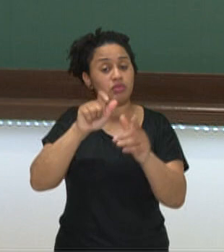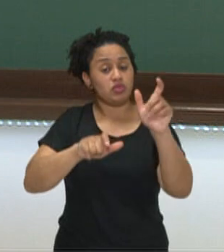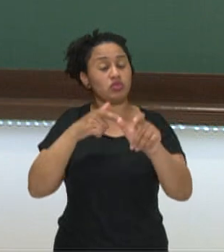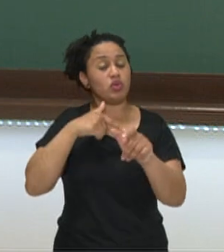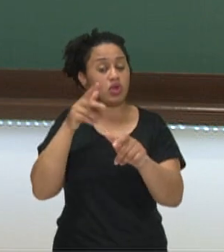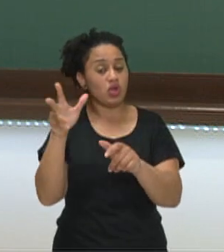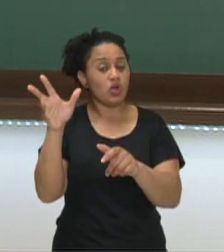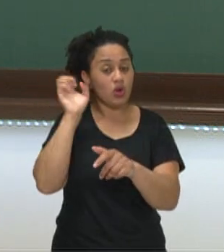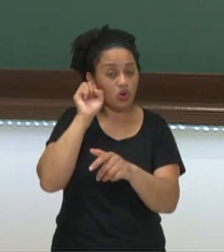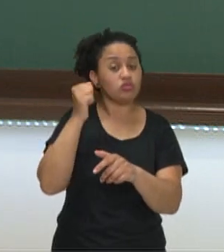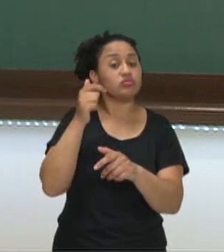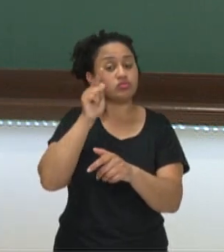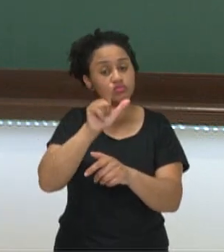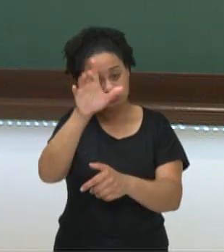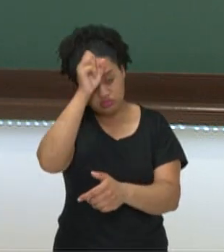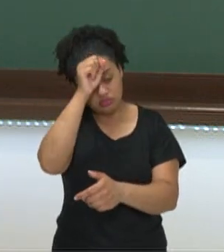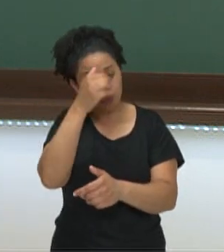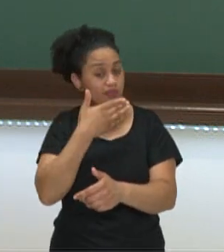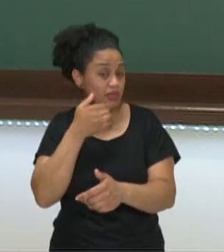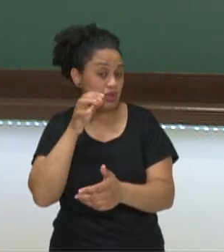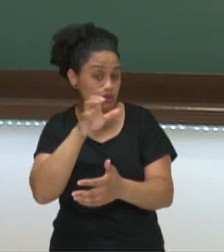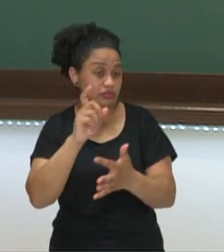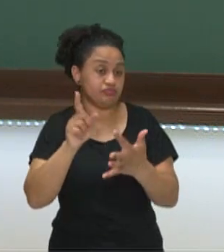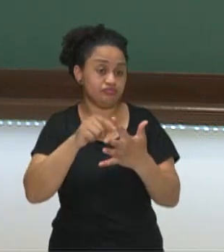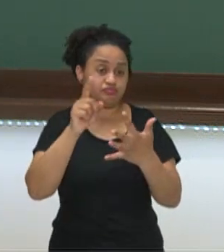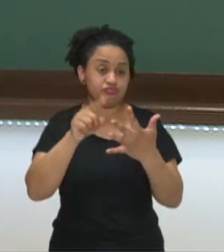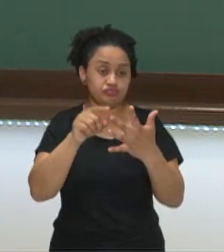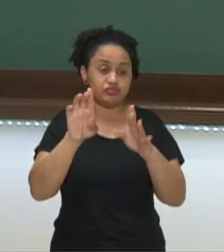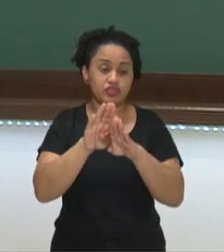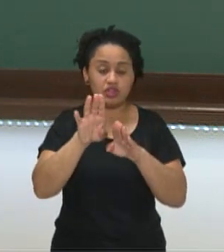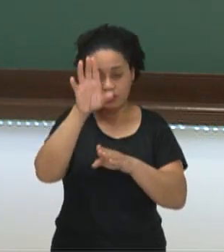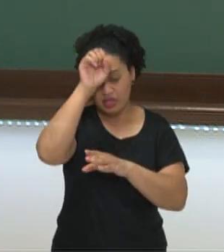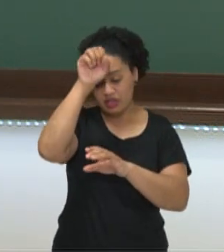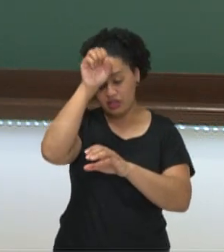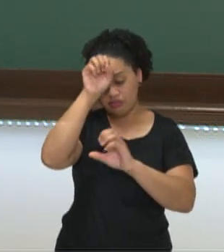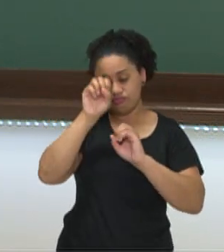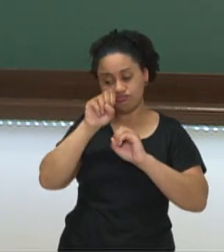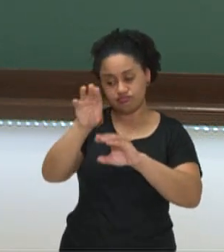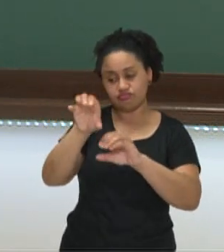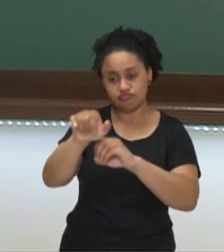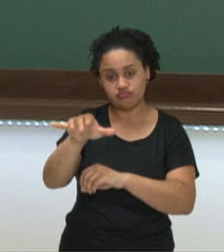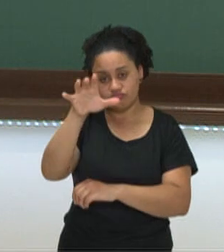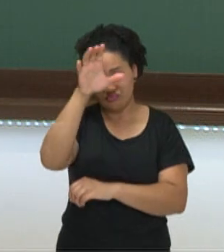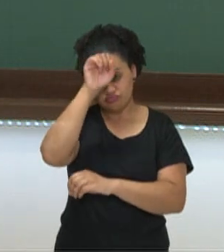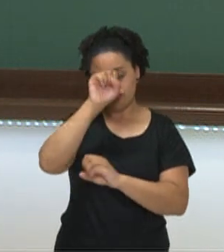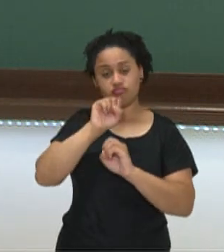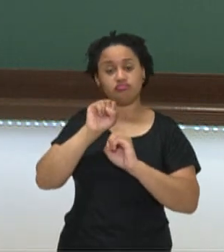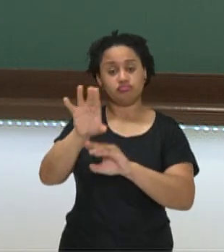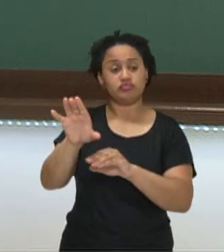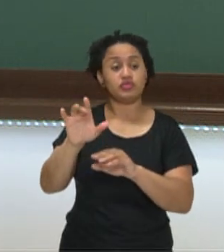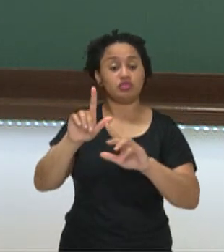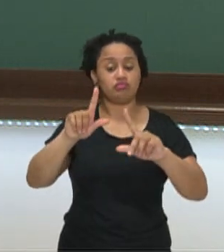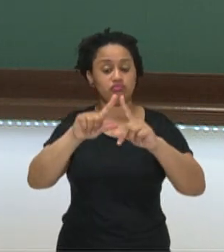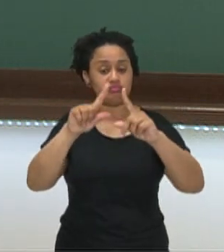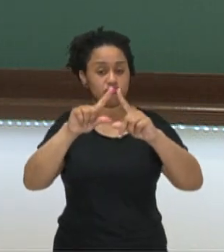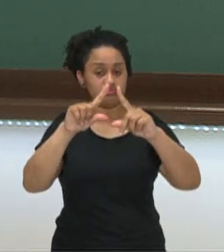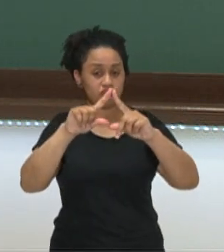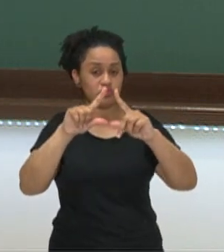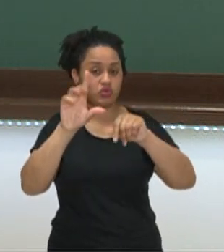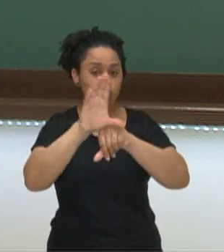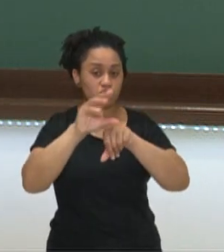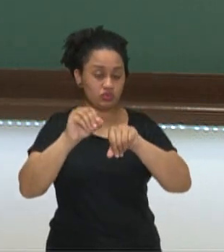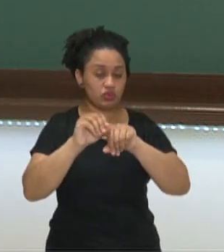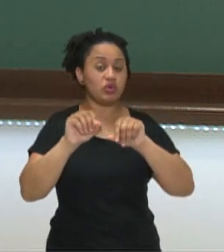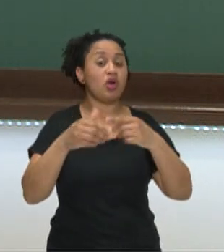retêm melhor o conhecimento dessa forma. Aprender ensinando, olha que bacana, né? Segundo a nossa pirâmide do